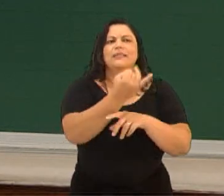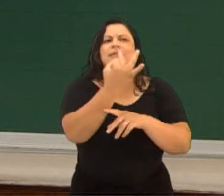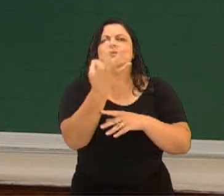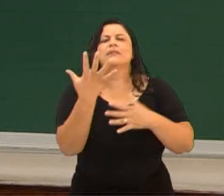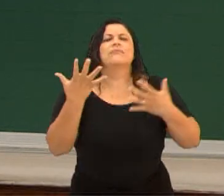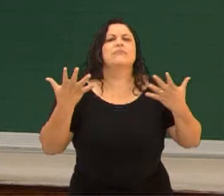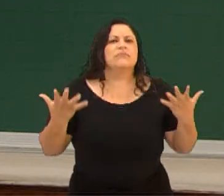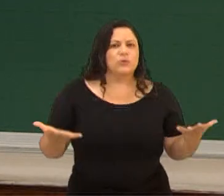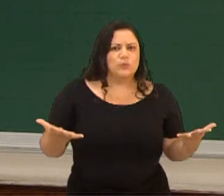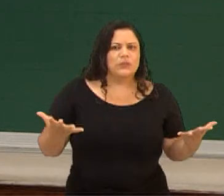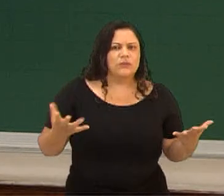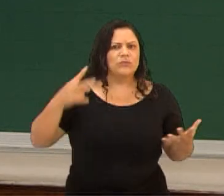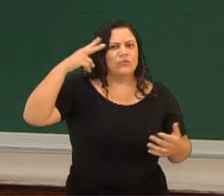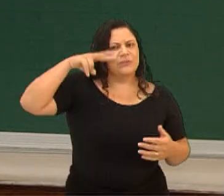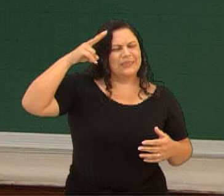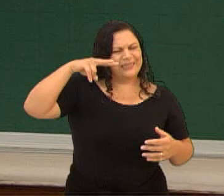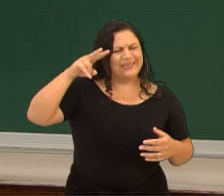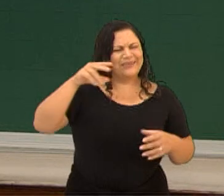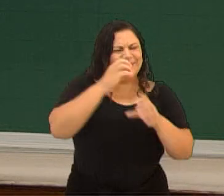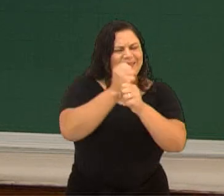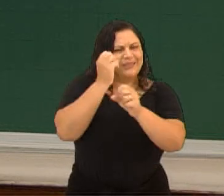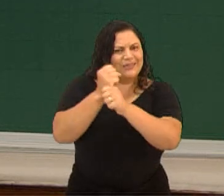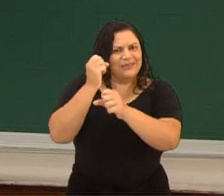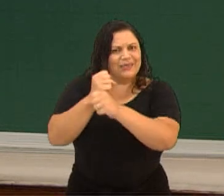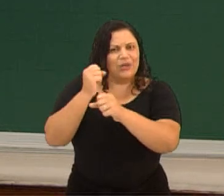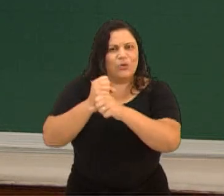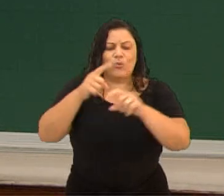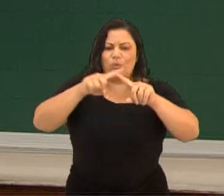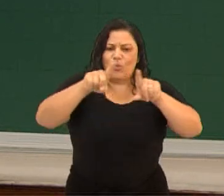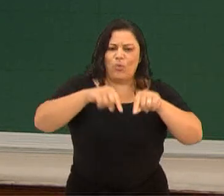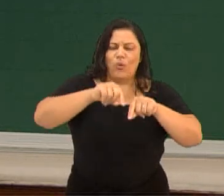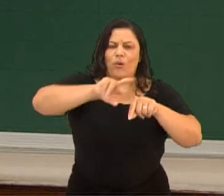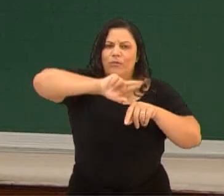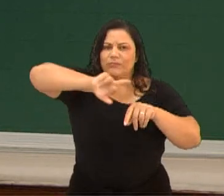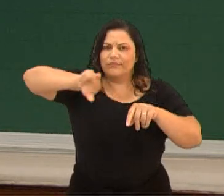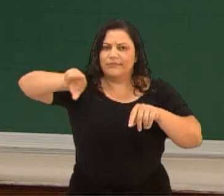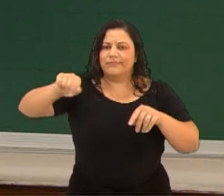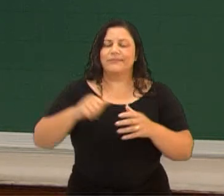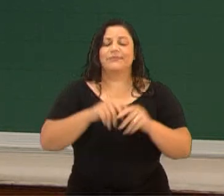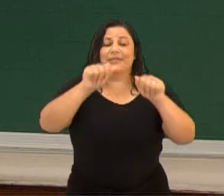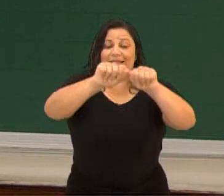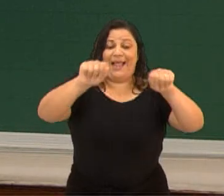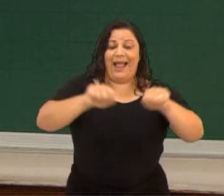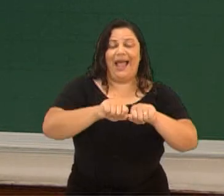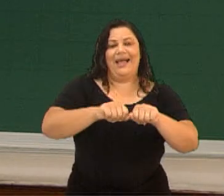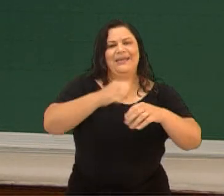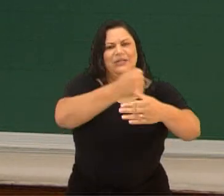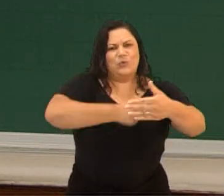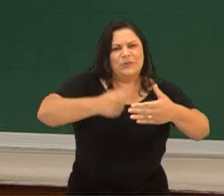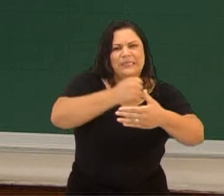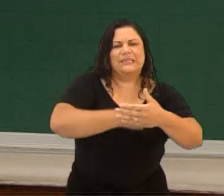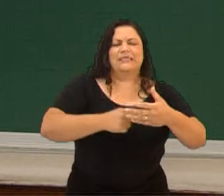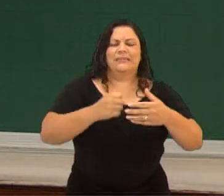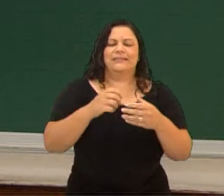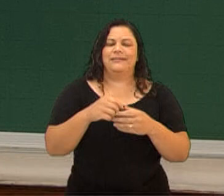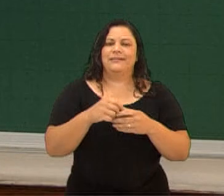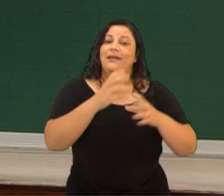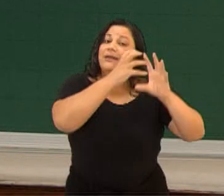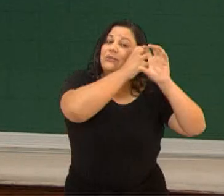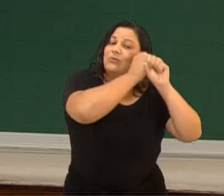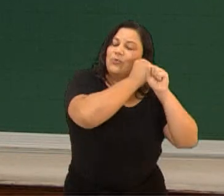outra área lá da cozinha, do quarto, do banheiro, um monte de coisa errada? Tá fácil essa para a gente relembrar, né? Área